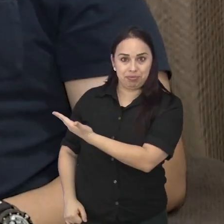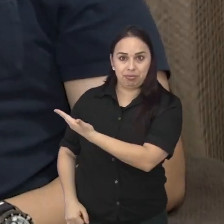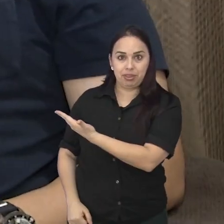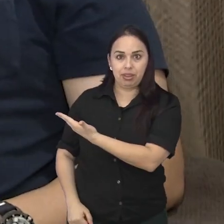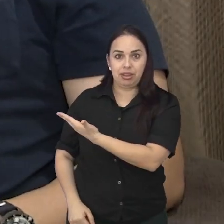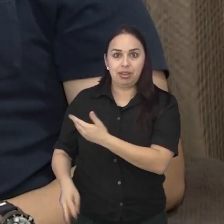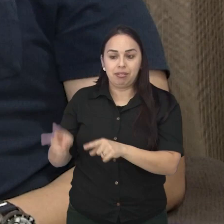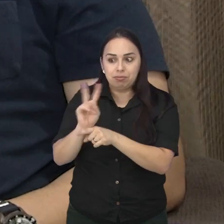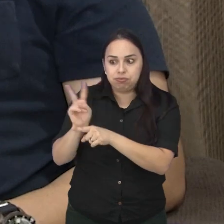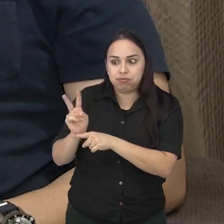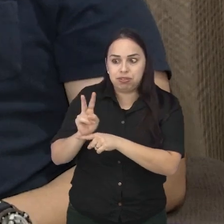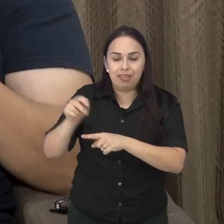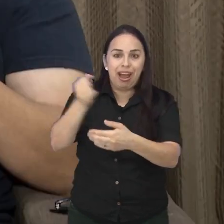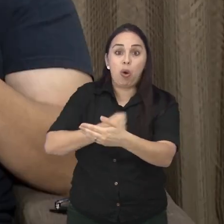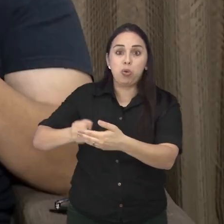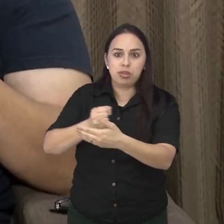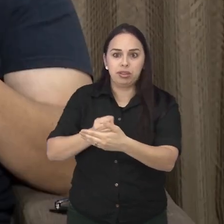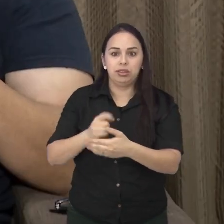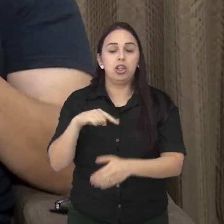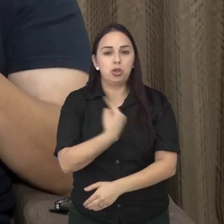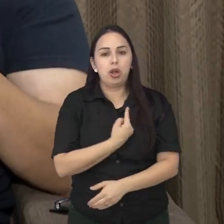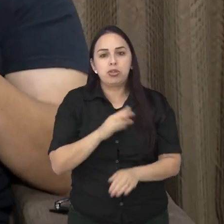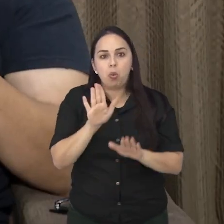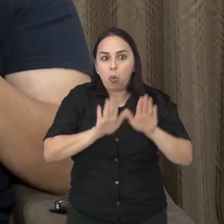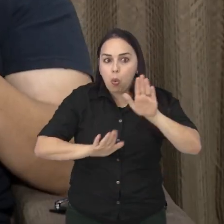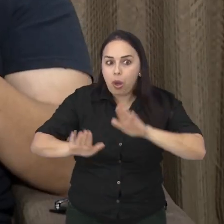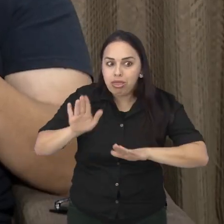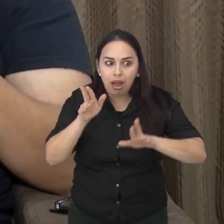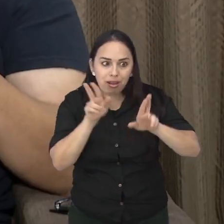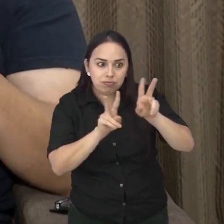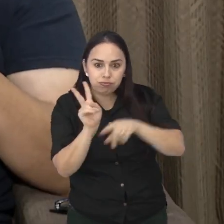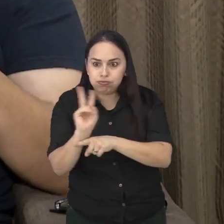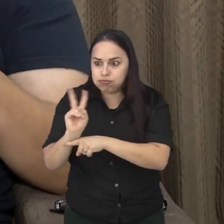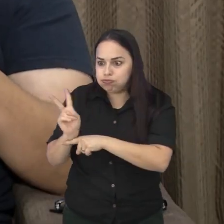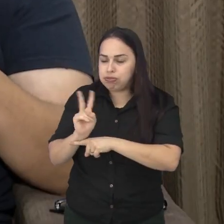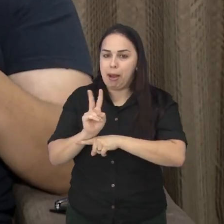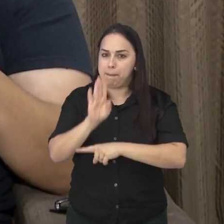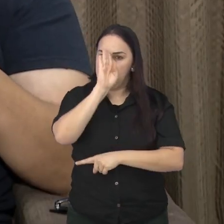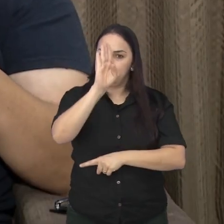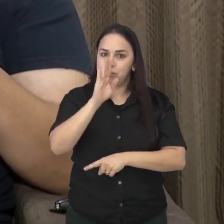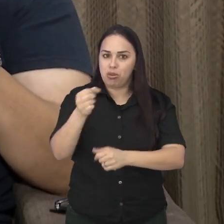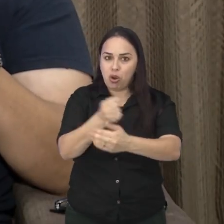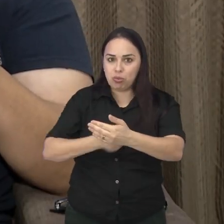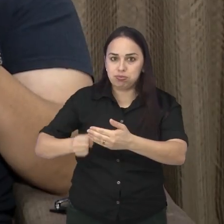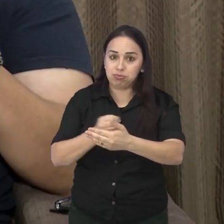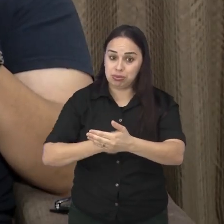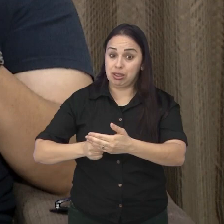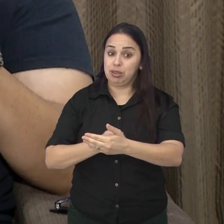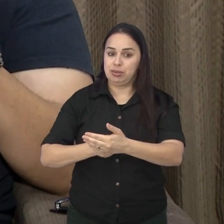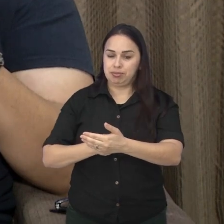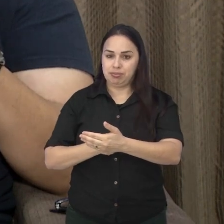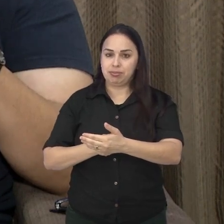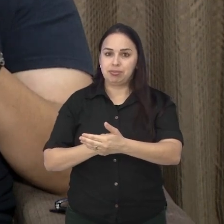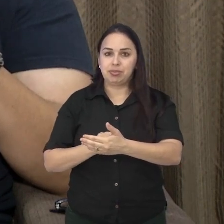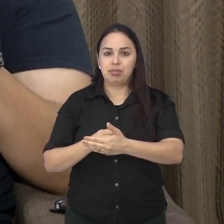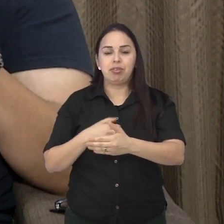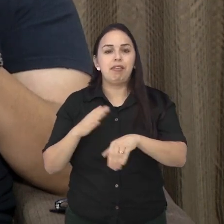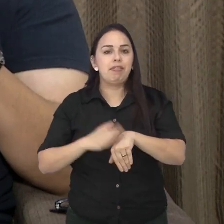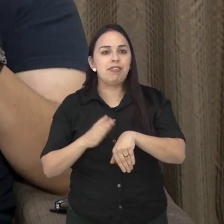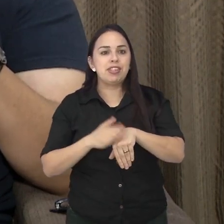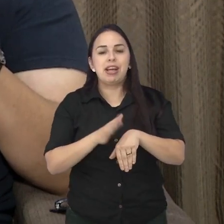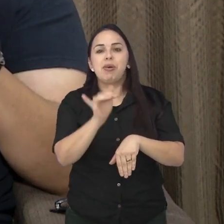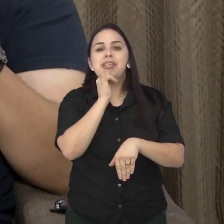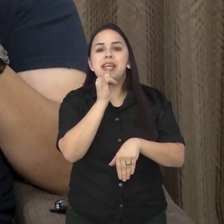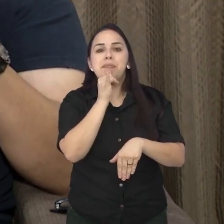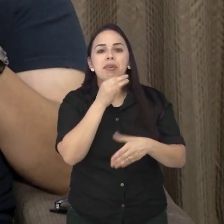reforça a atenção na cozinha. A gente toma muito cuidado, principalmente assim com cozinha, né? A gente vai fazer alguma